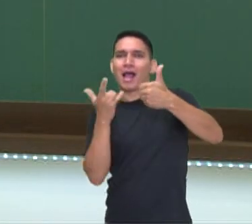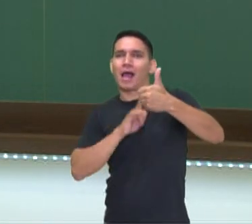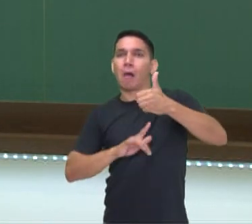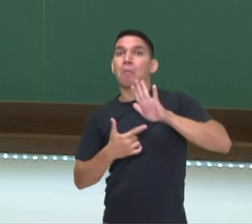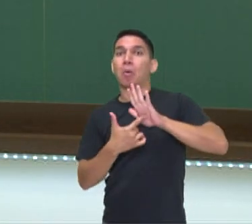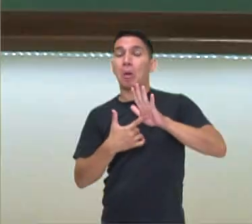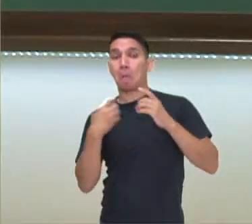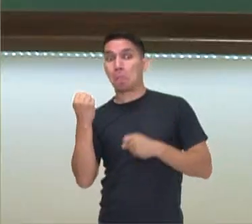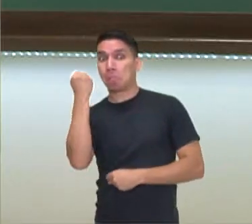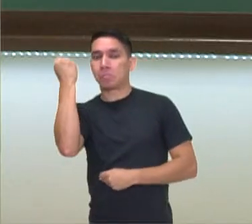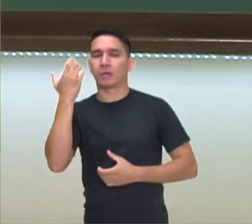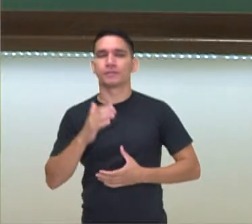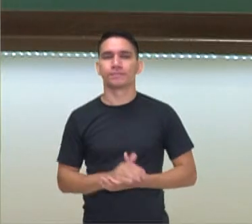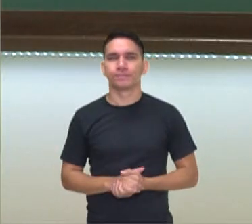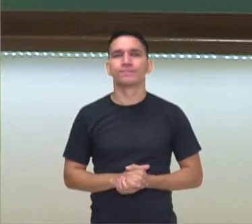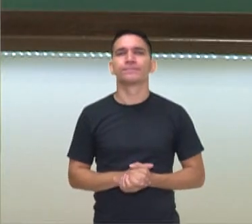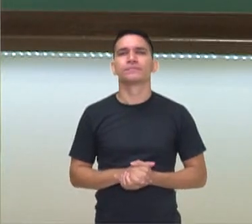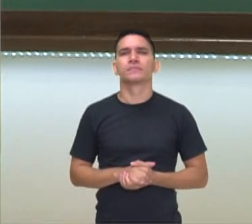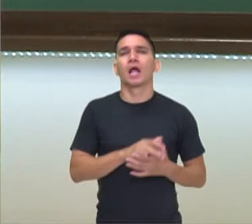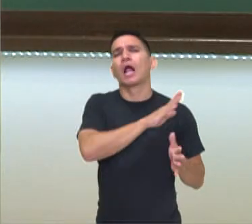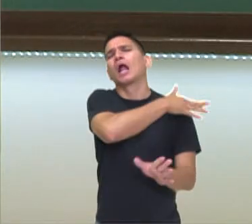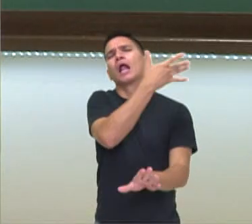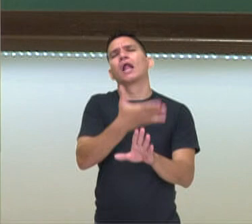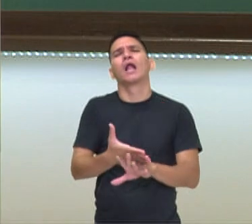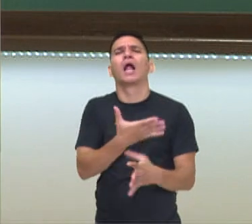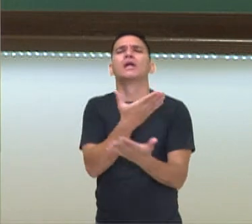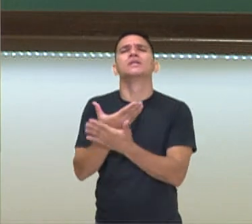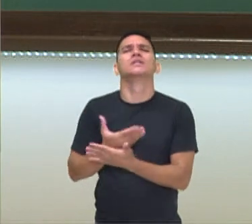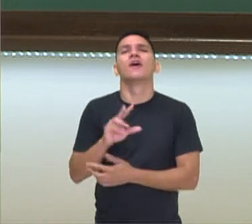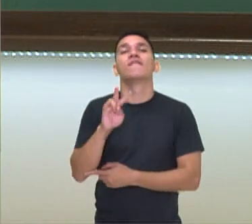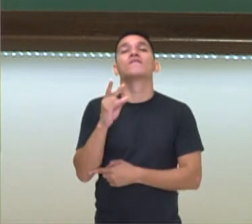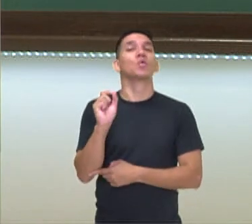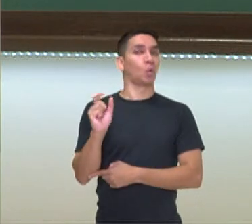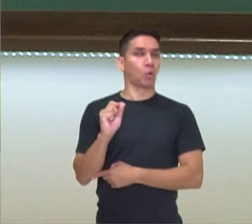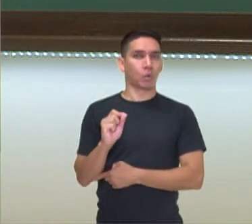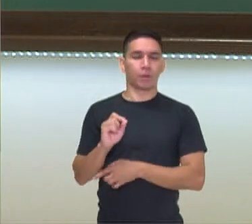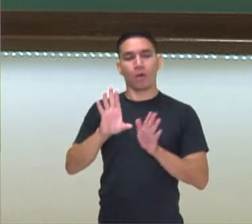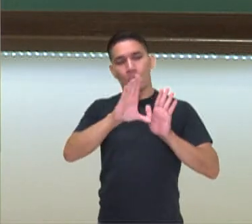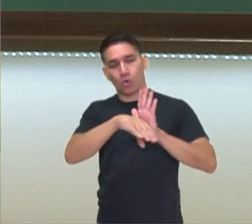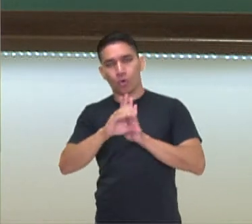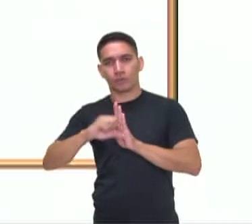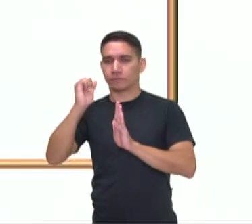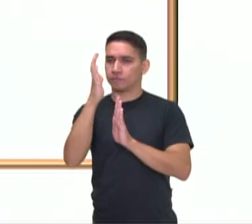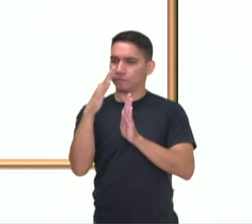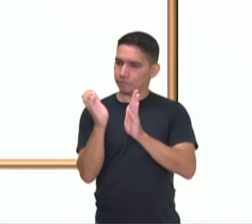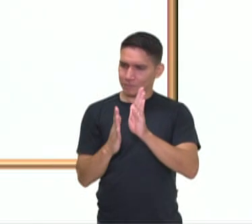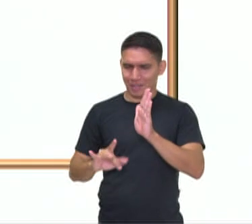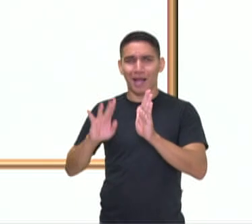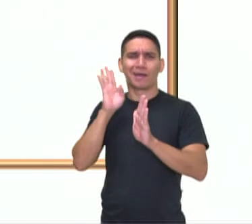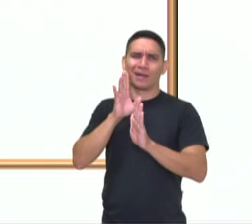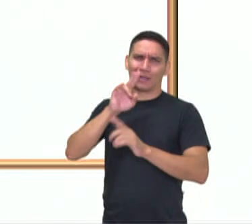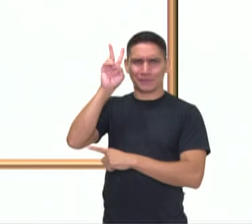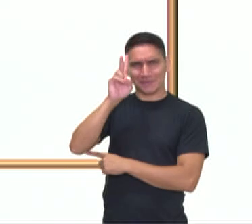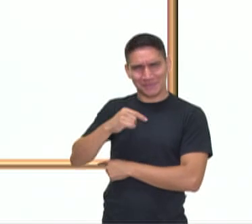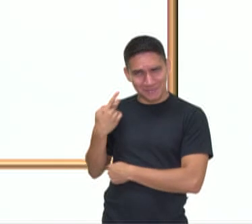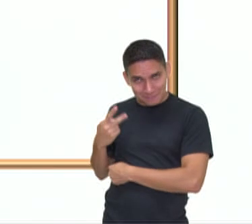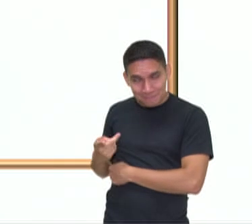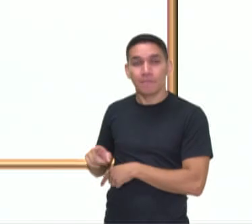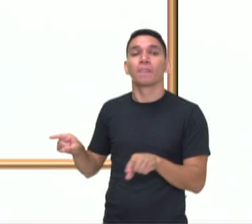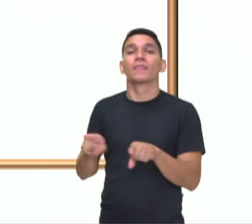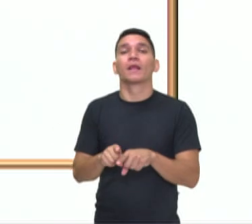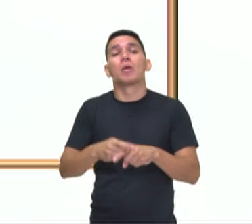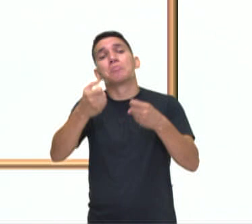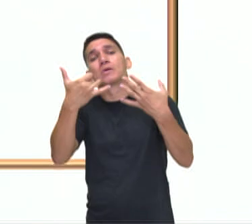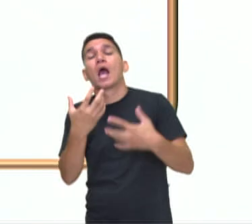o que nós vimos na aulinha de hoje? Então, conceituamos o Barroco, que é muito legal a história, citamos um